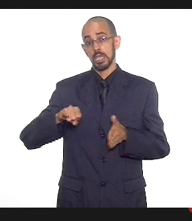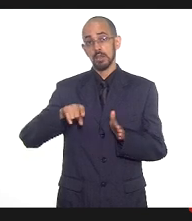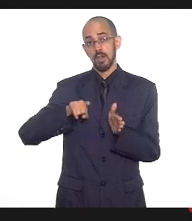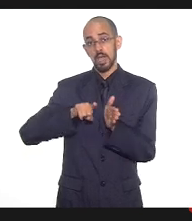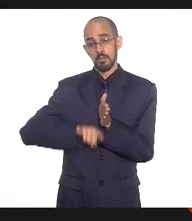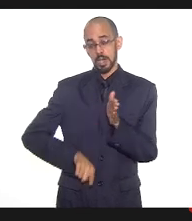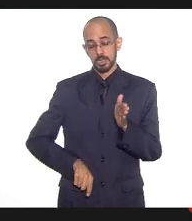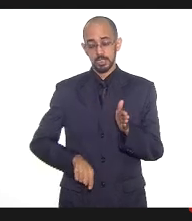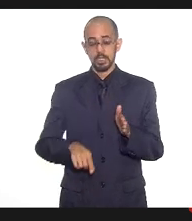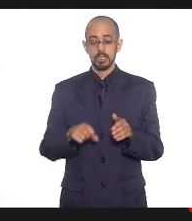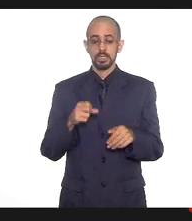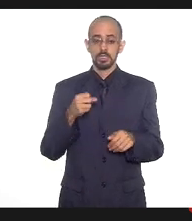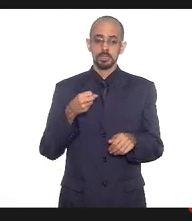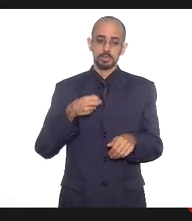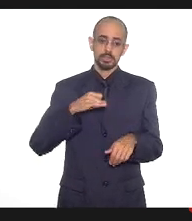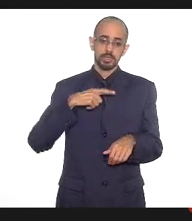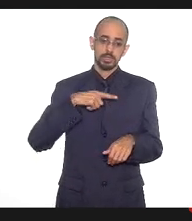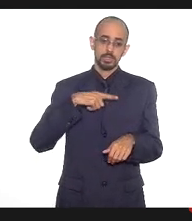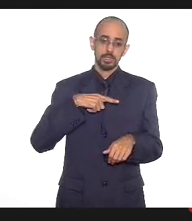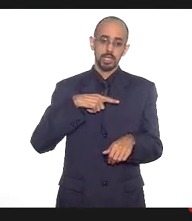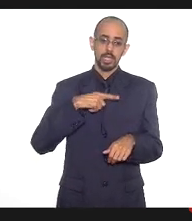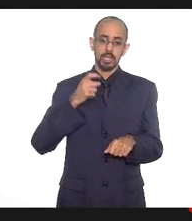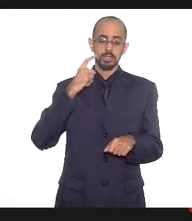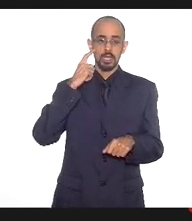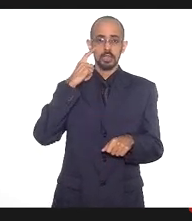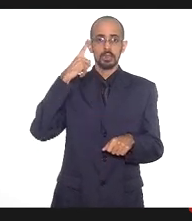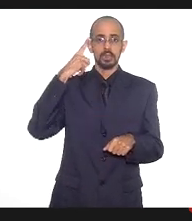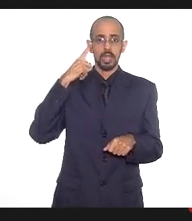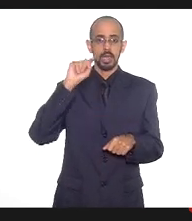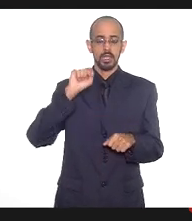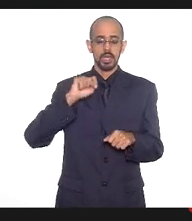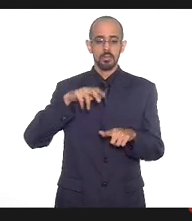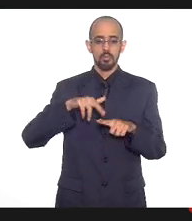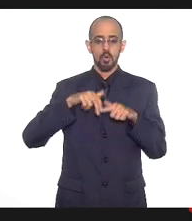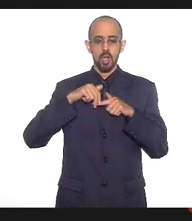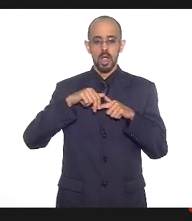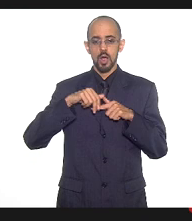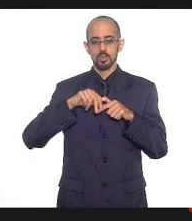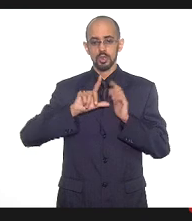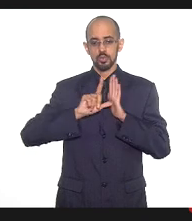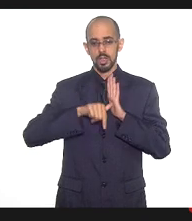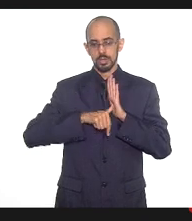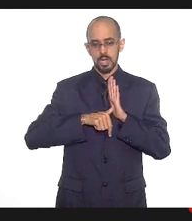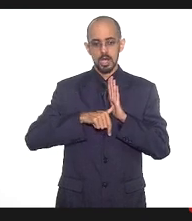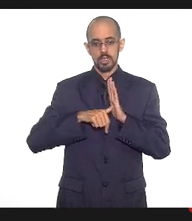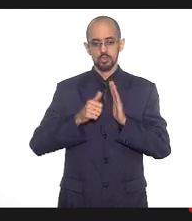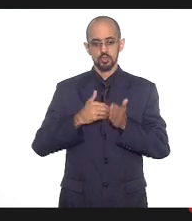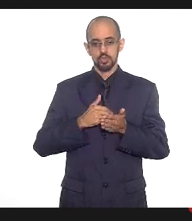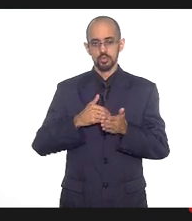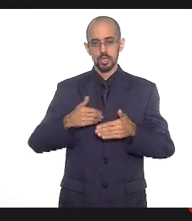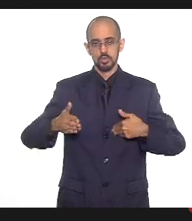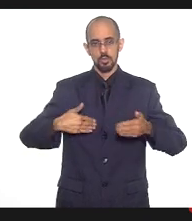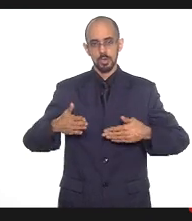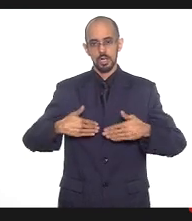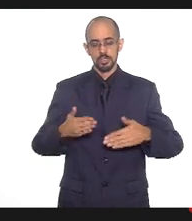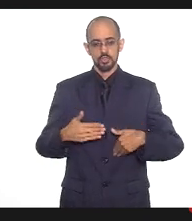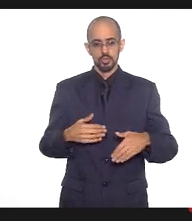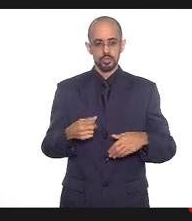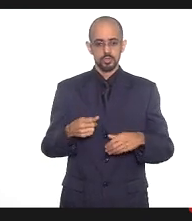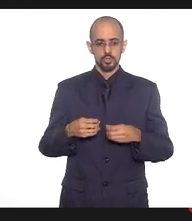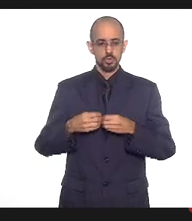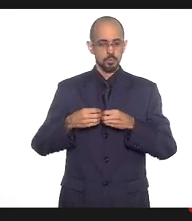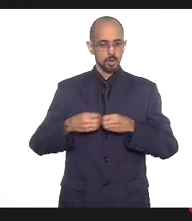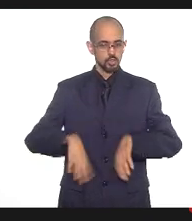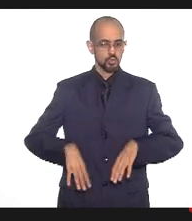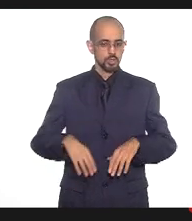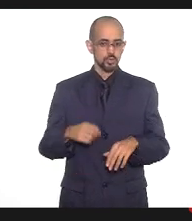se há essa previsibilidade, né, em razão do atraso do início da operação, de um prejuízo,